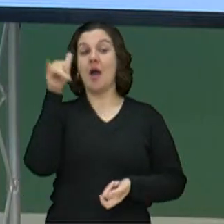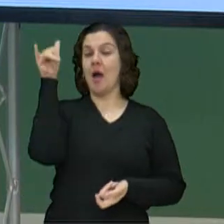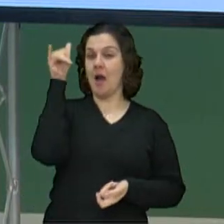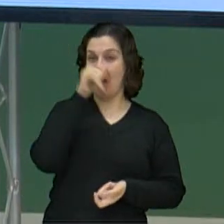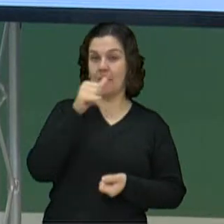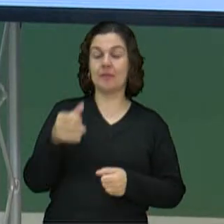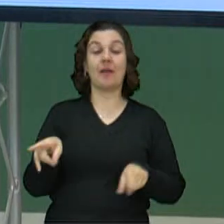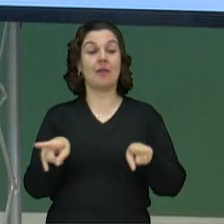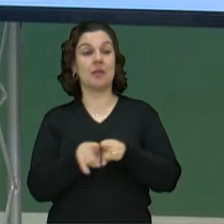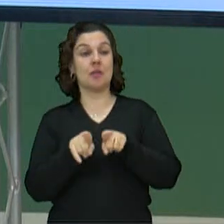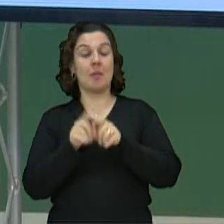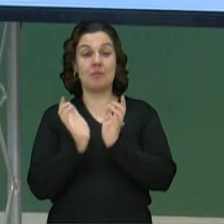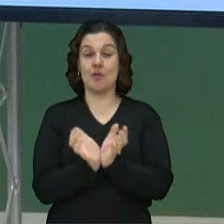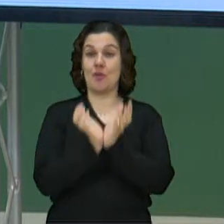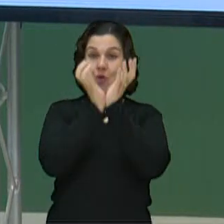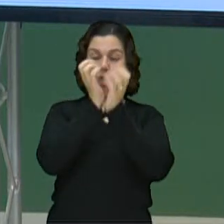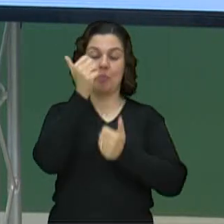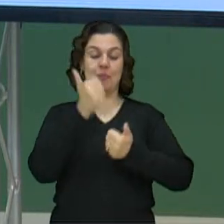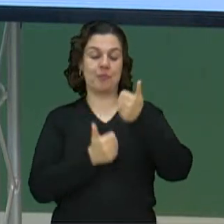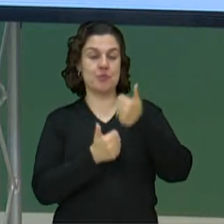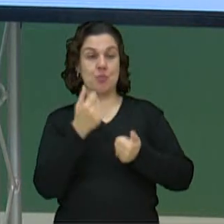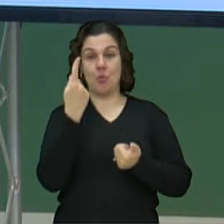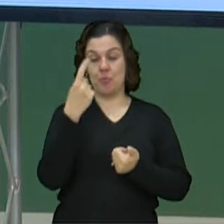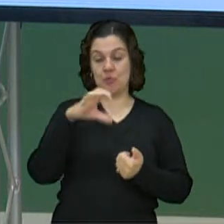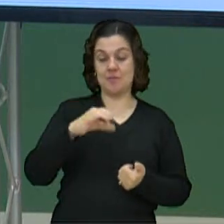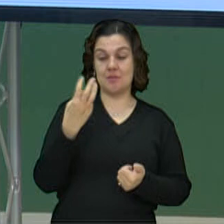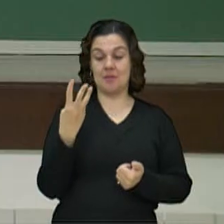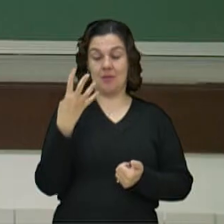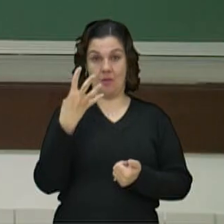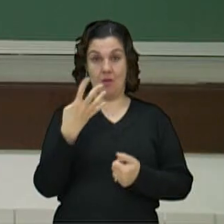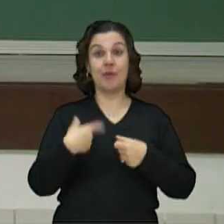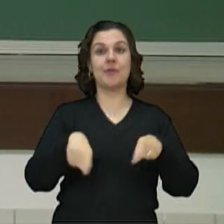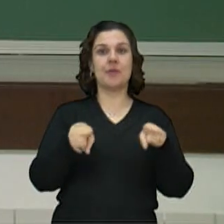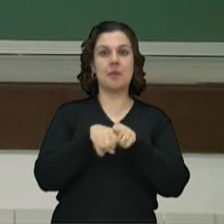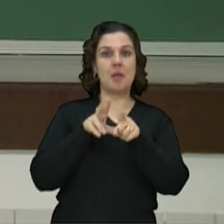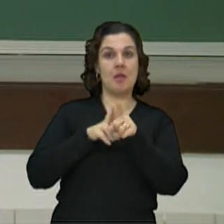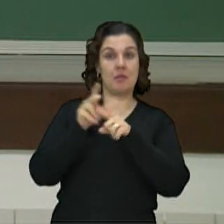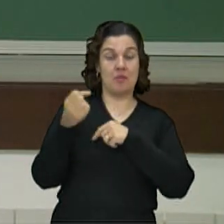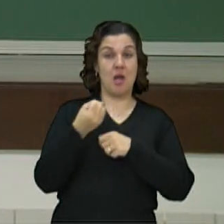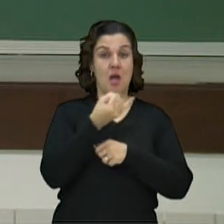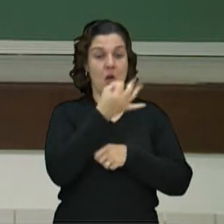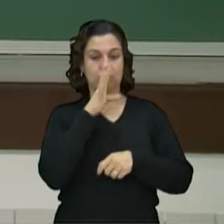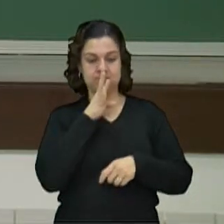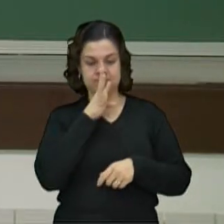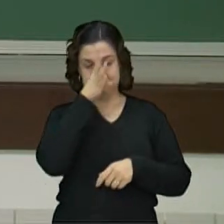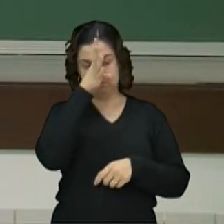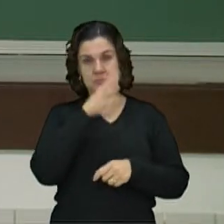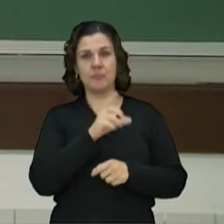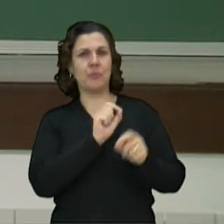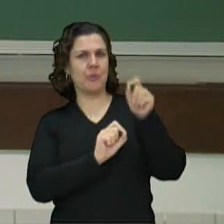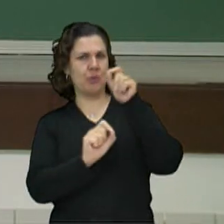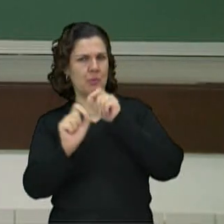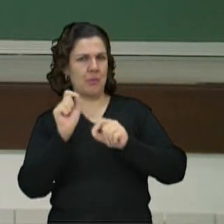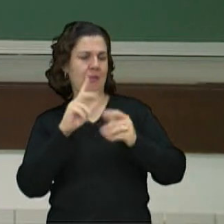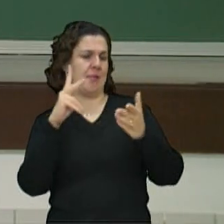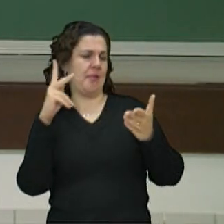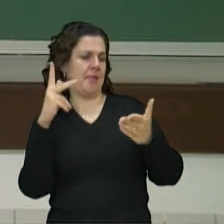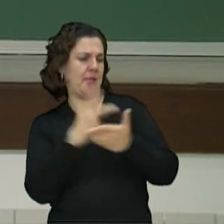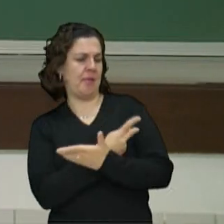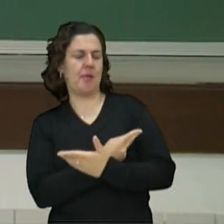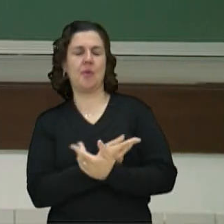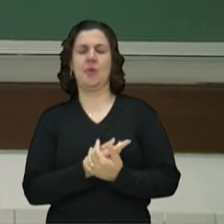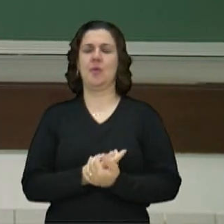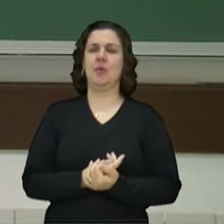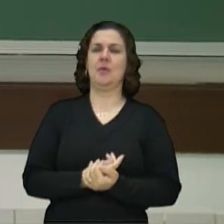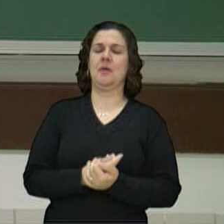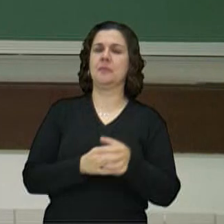a Copa do Mundo de Futebol de 1934, sob algumas acusações de erros,